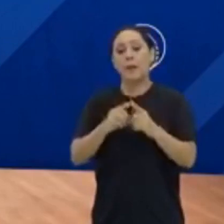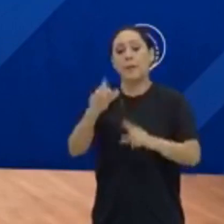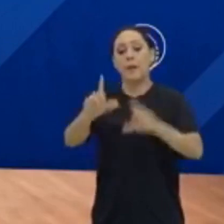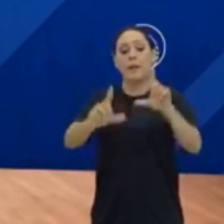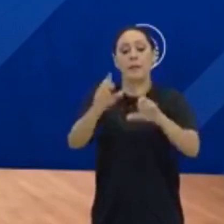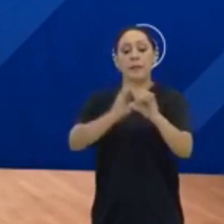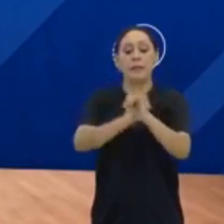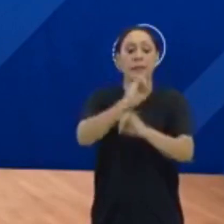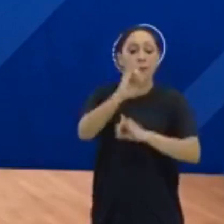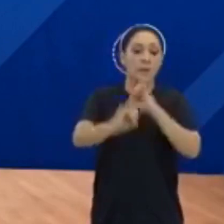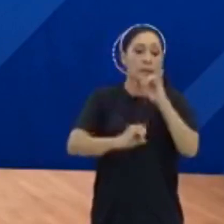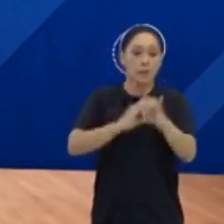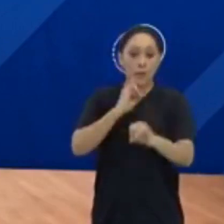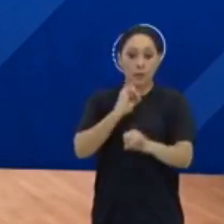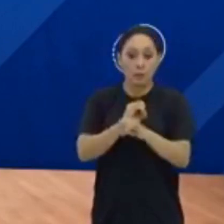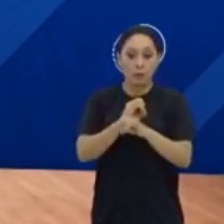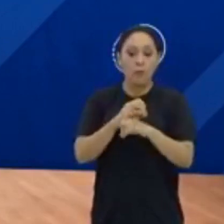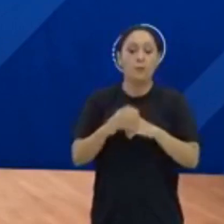no